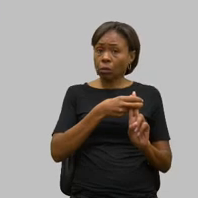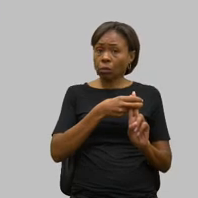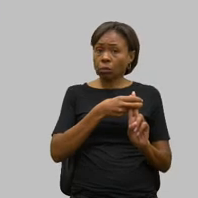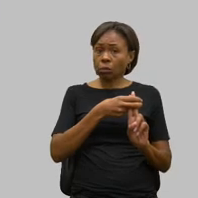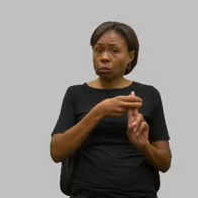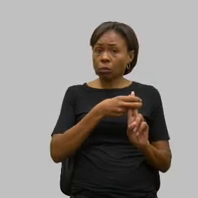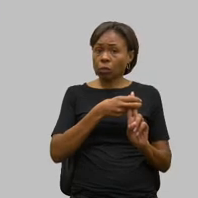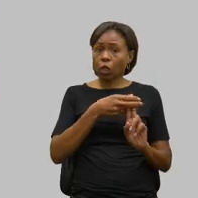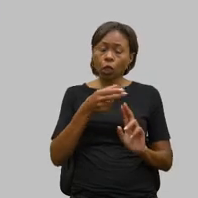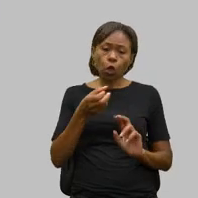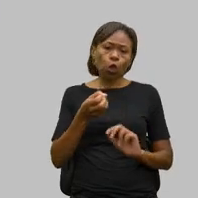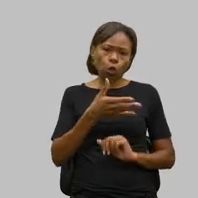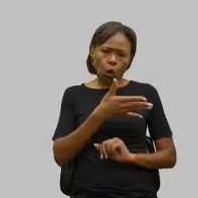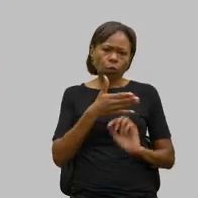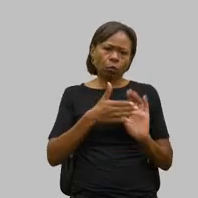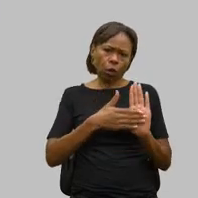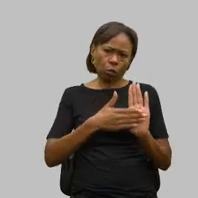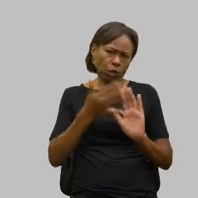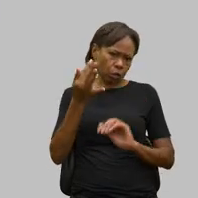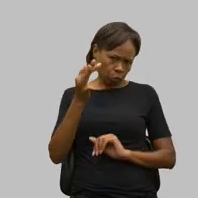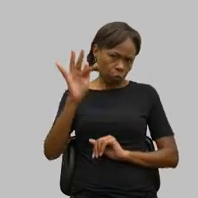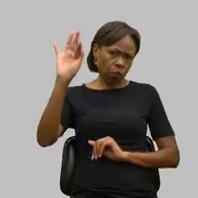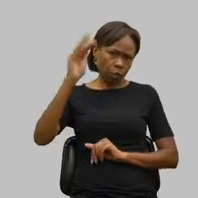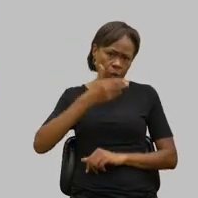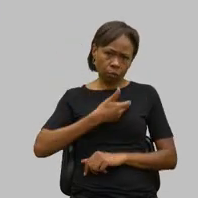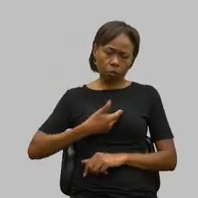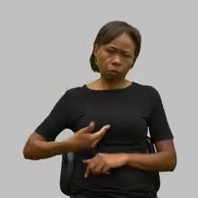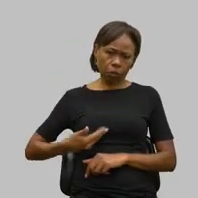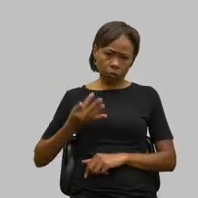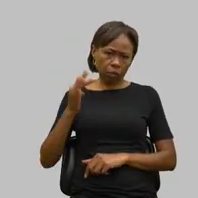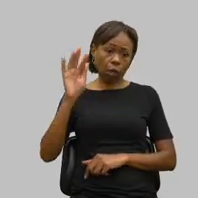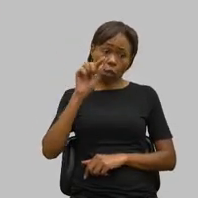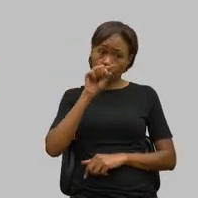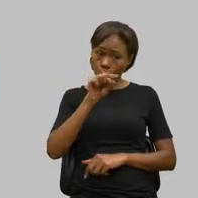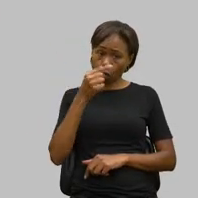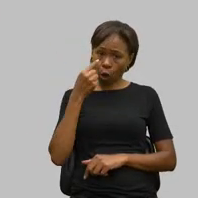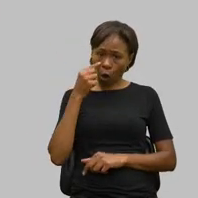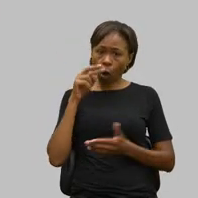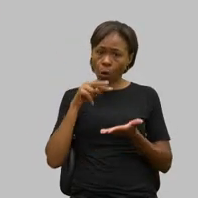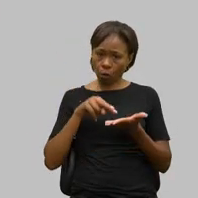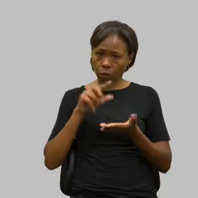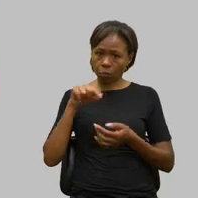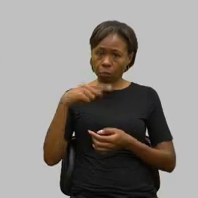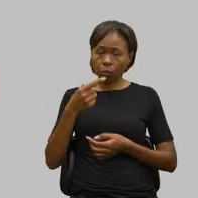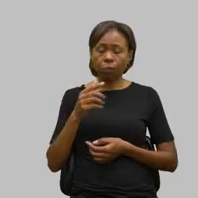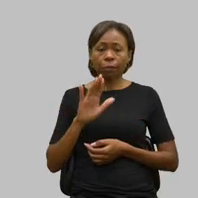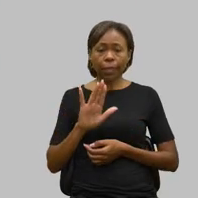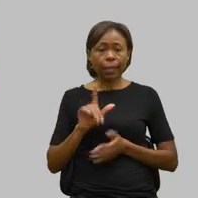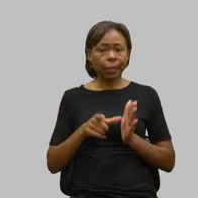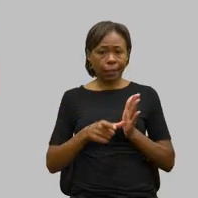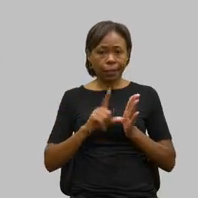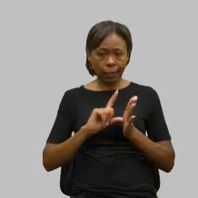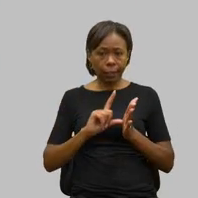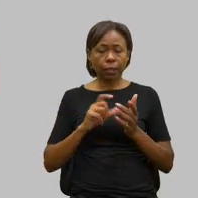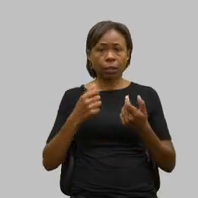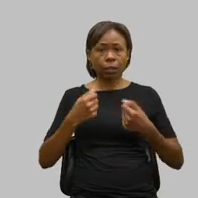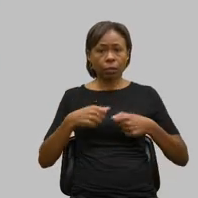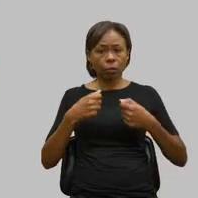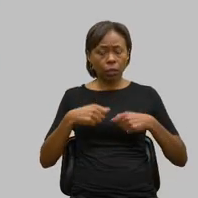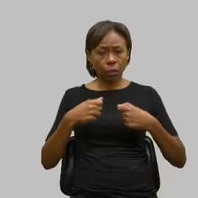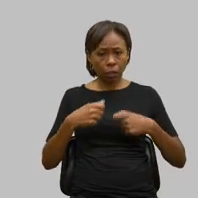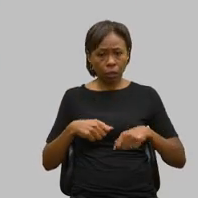nova proposta federal que o senhor deu uma olhada. Antes de eu falar isso, eu preciso,